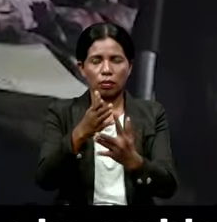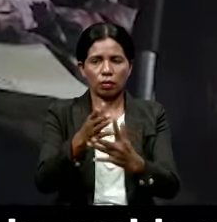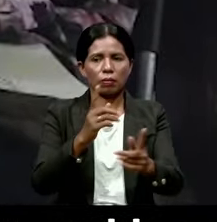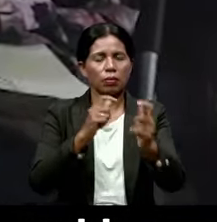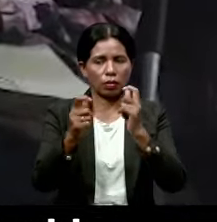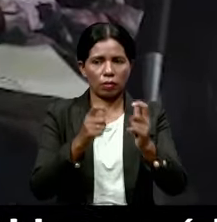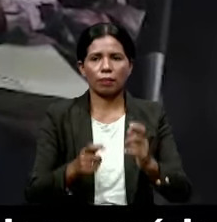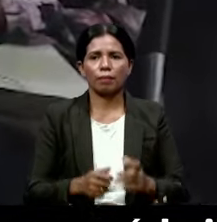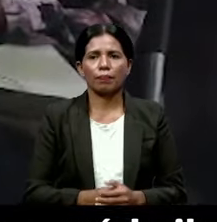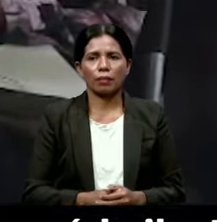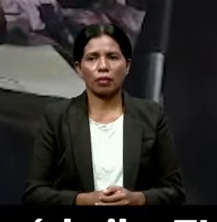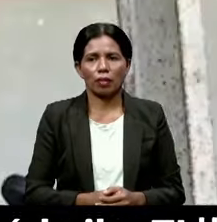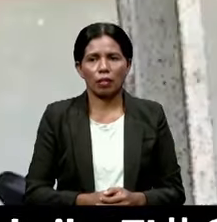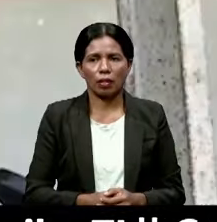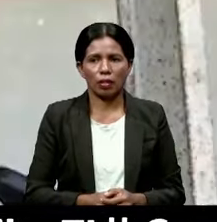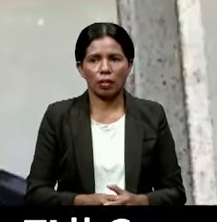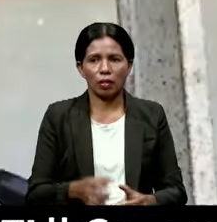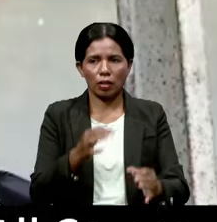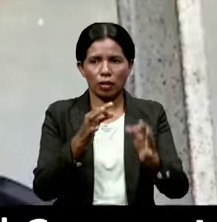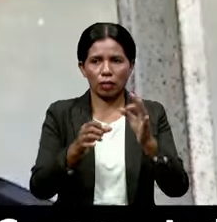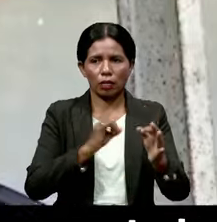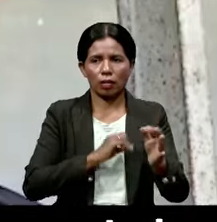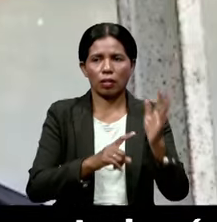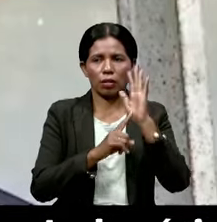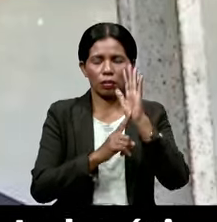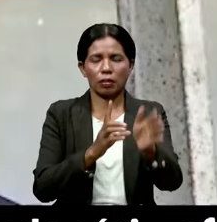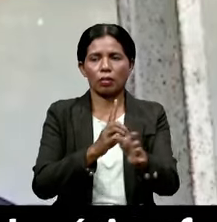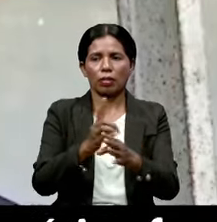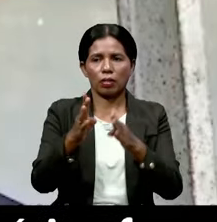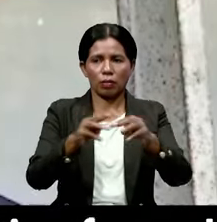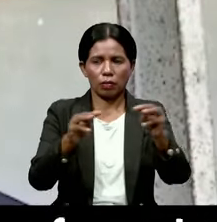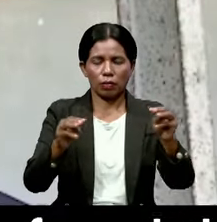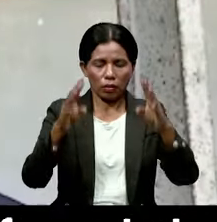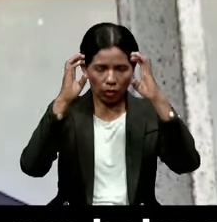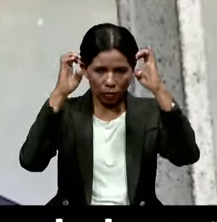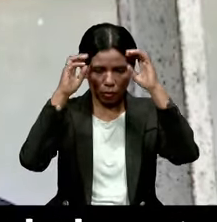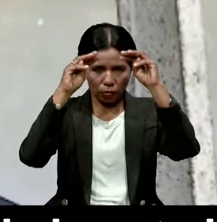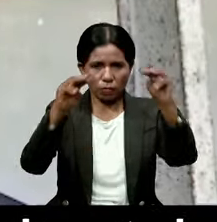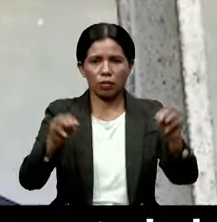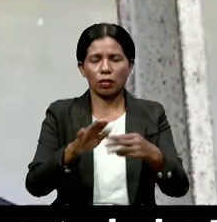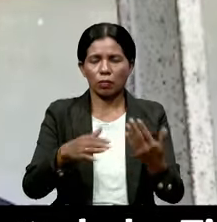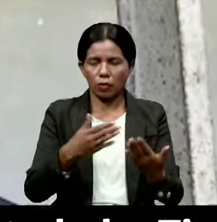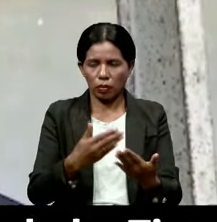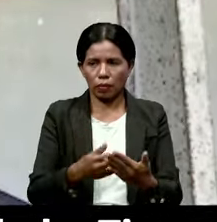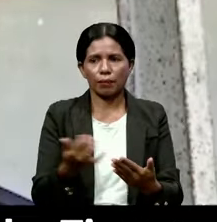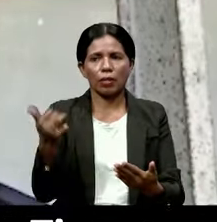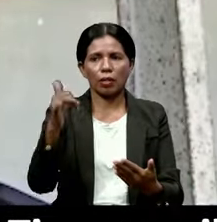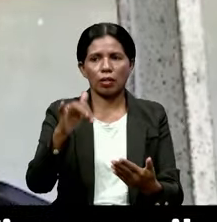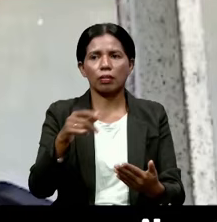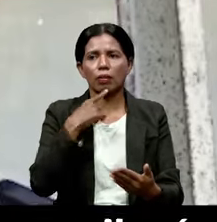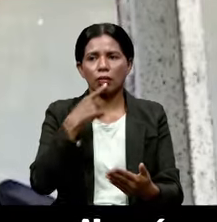transporte. Karik, sekarik, hato bayi diretor edukasi municipal, makasira